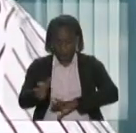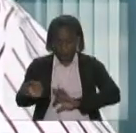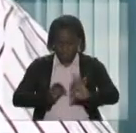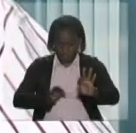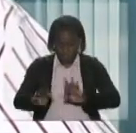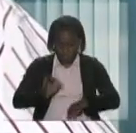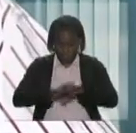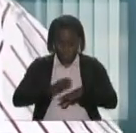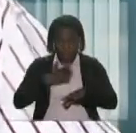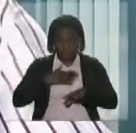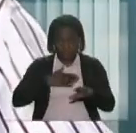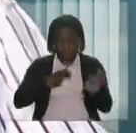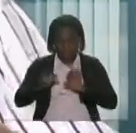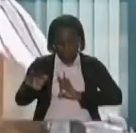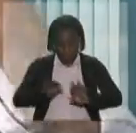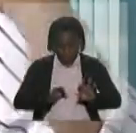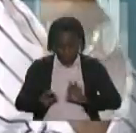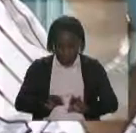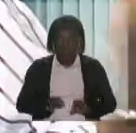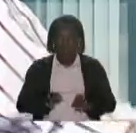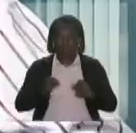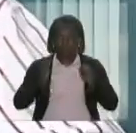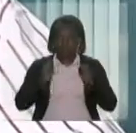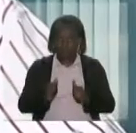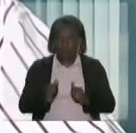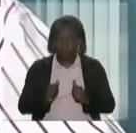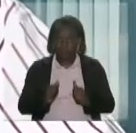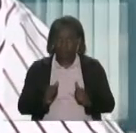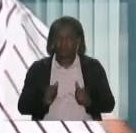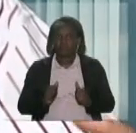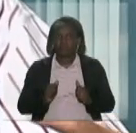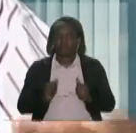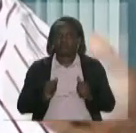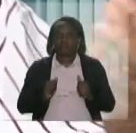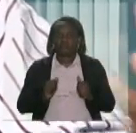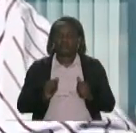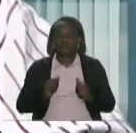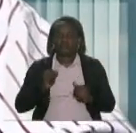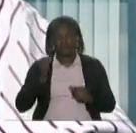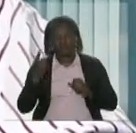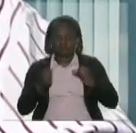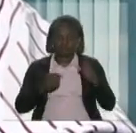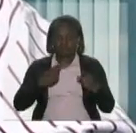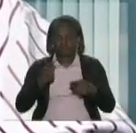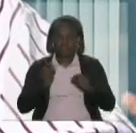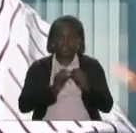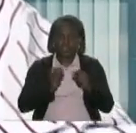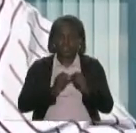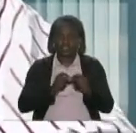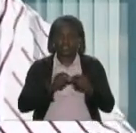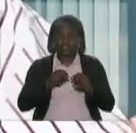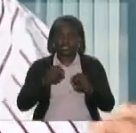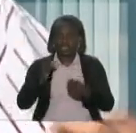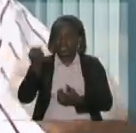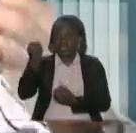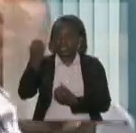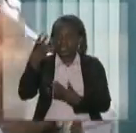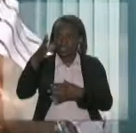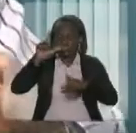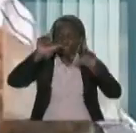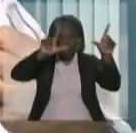projeto pra ele faz é é eventualmente projeto de sinalização turística